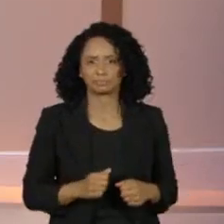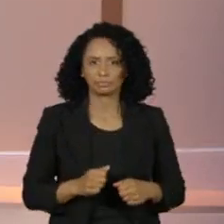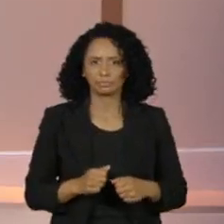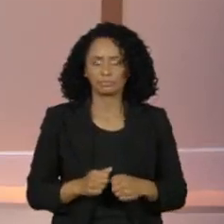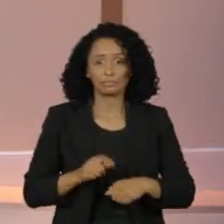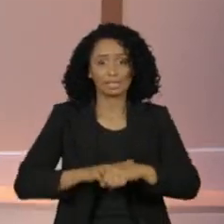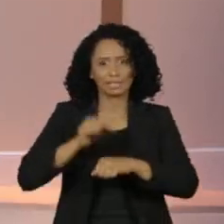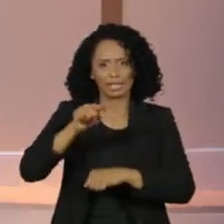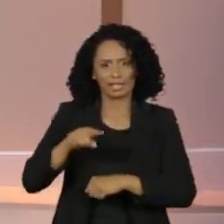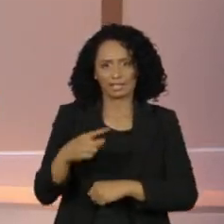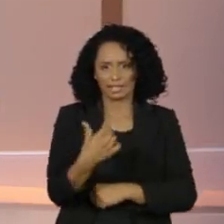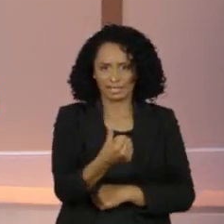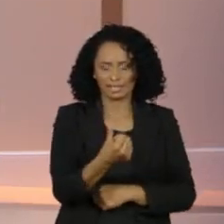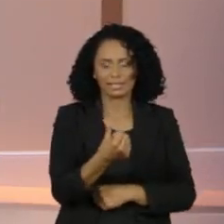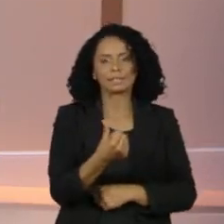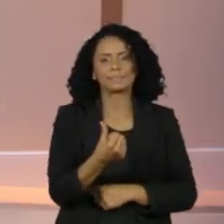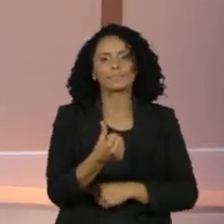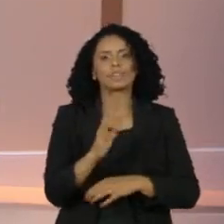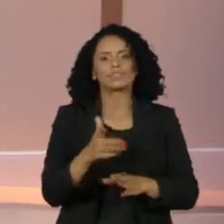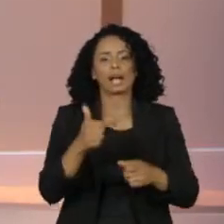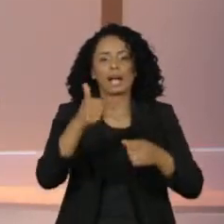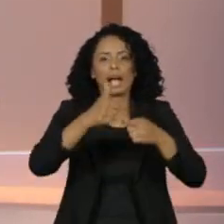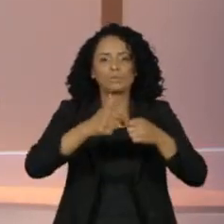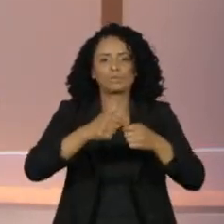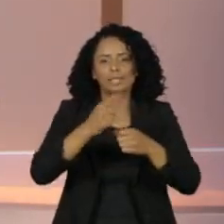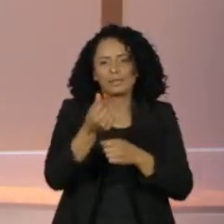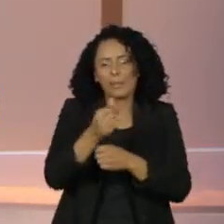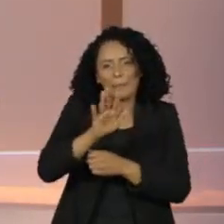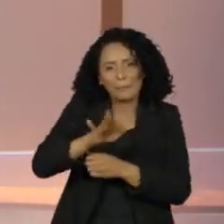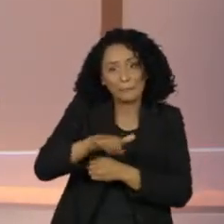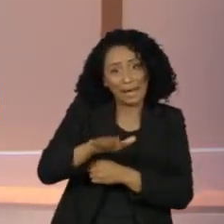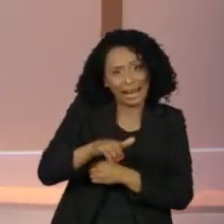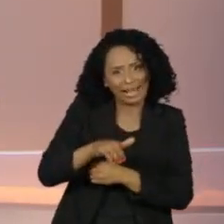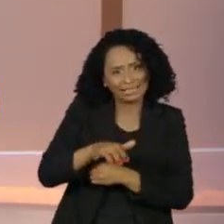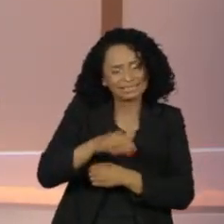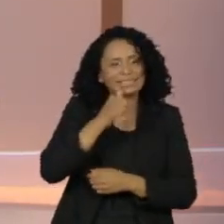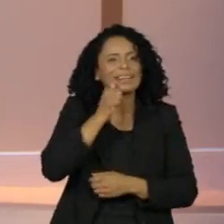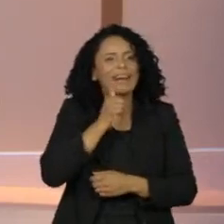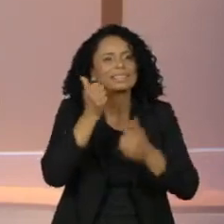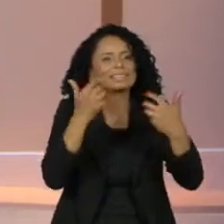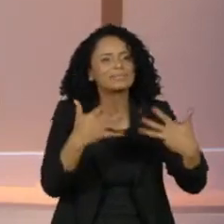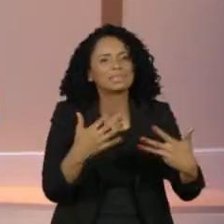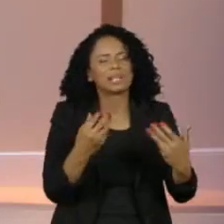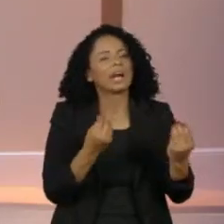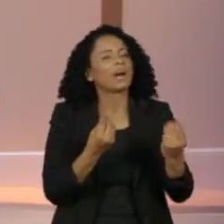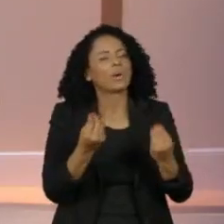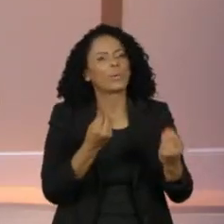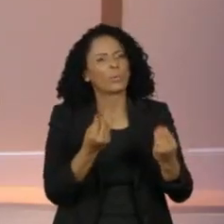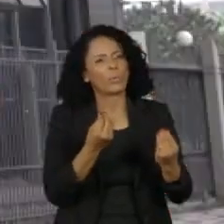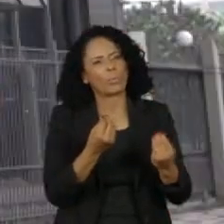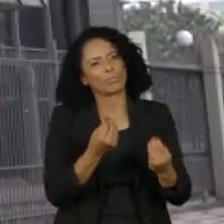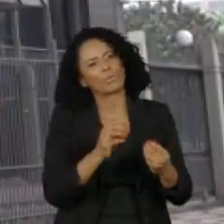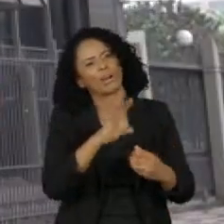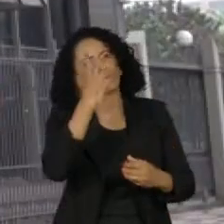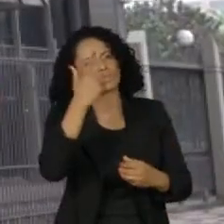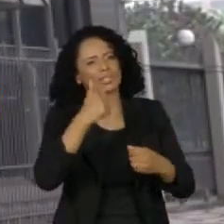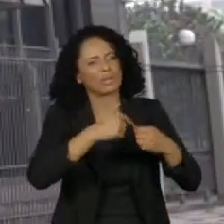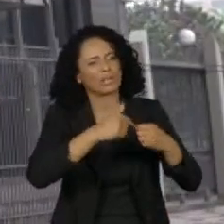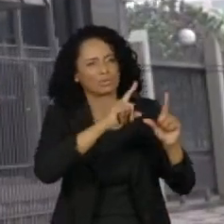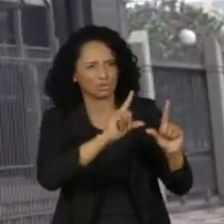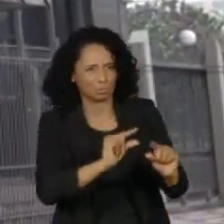é o preço da gasolina está mais barato Aline Porcina conta para gente quanto que foi essa redução